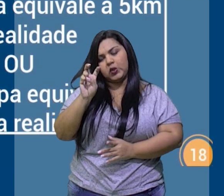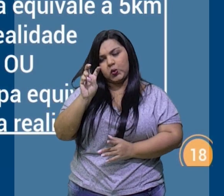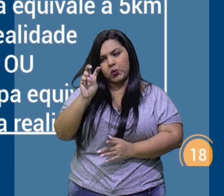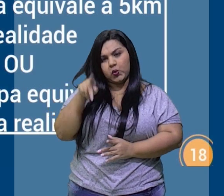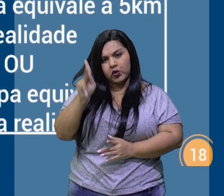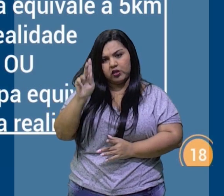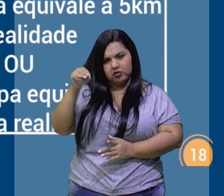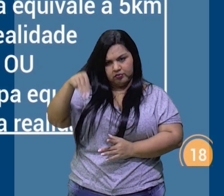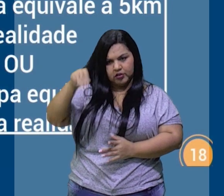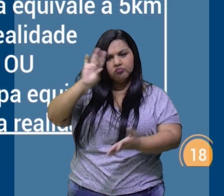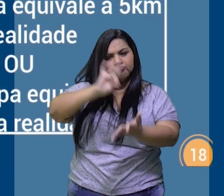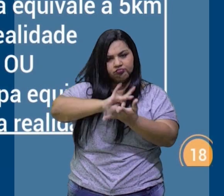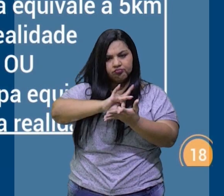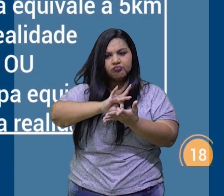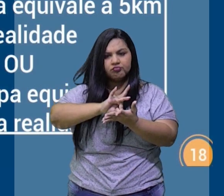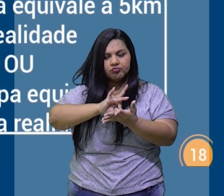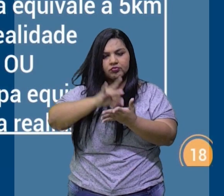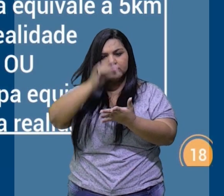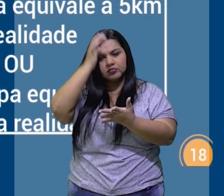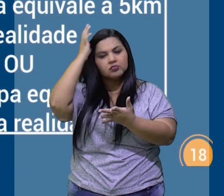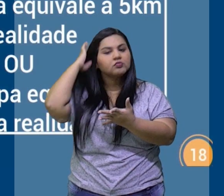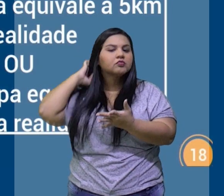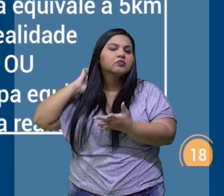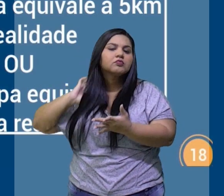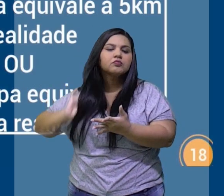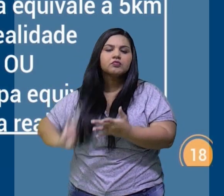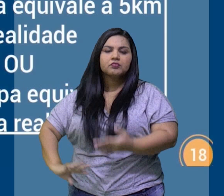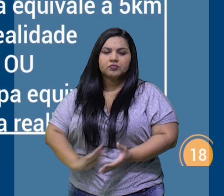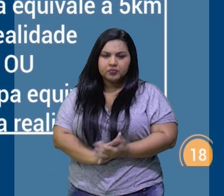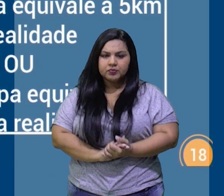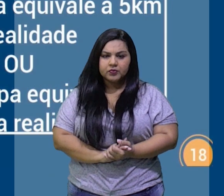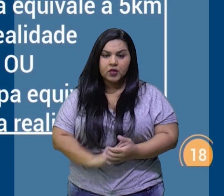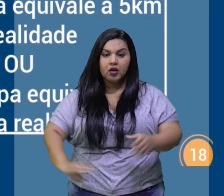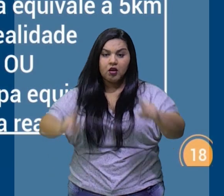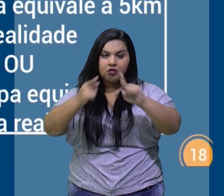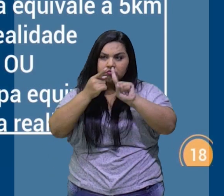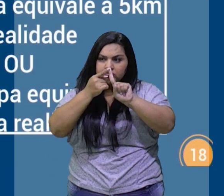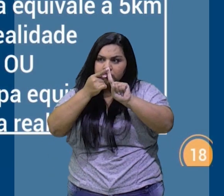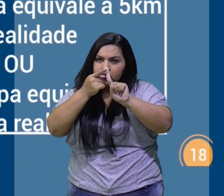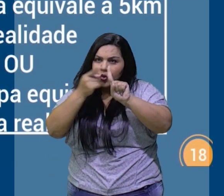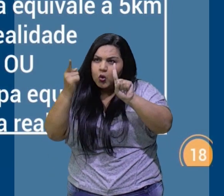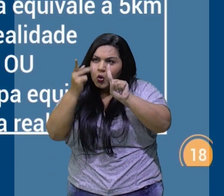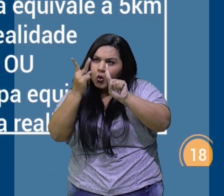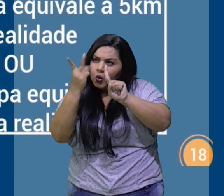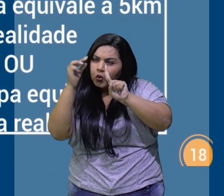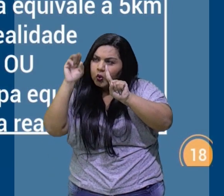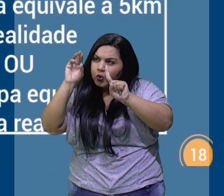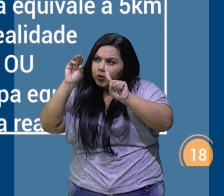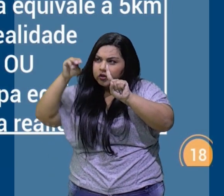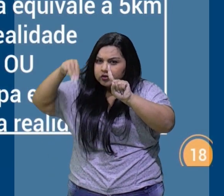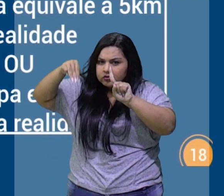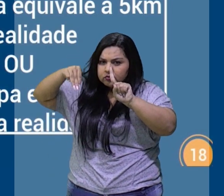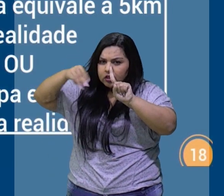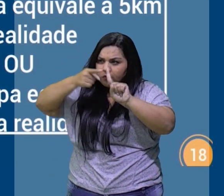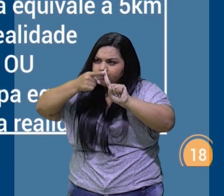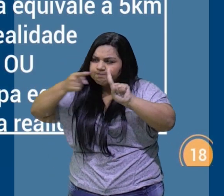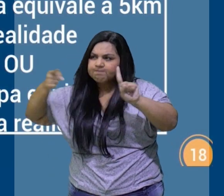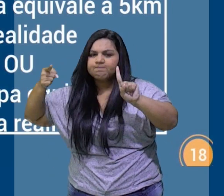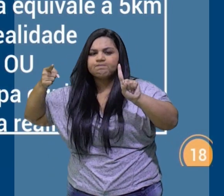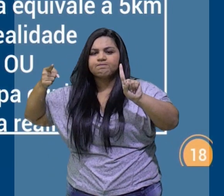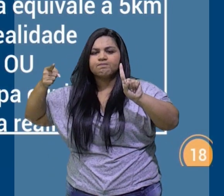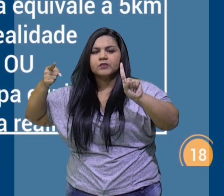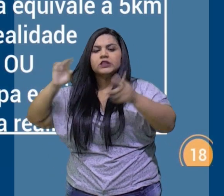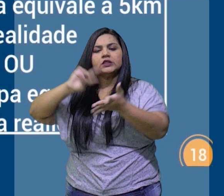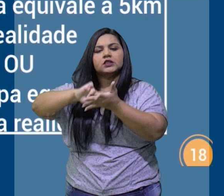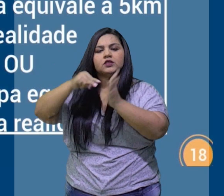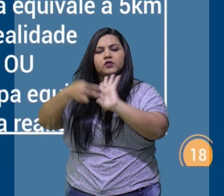Então, você calculou ali a distância no mapa de 2 centímetros de um espaço para o outro, então significa que aqueles